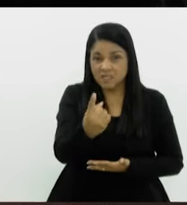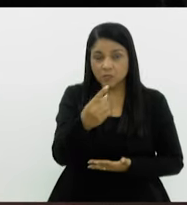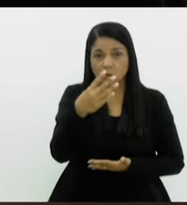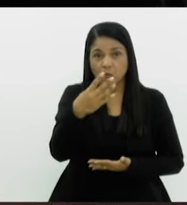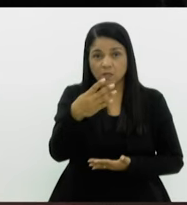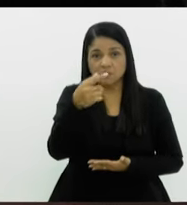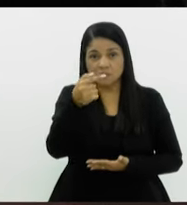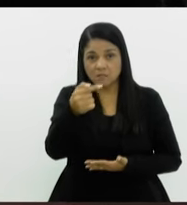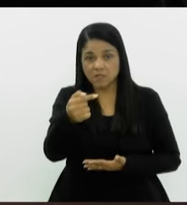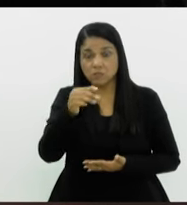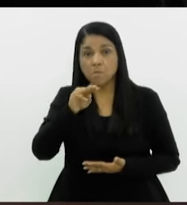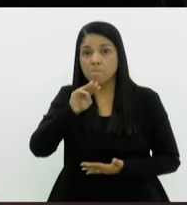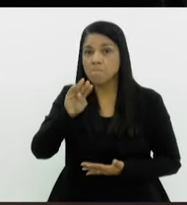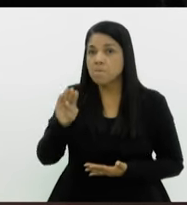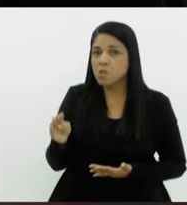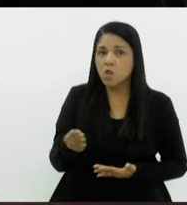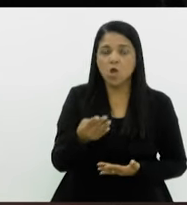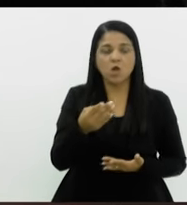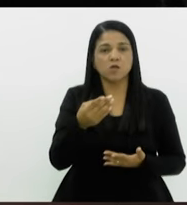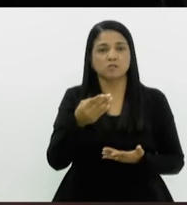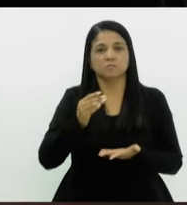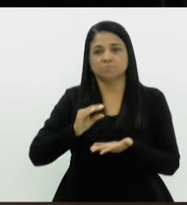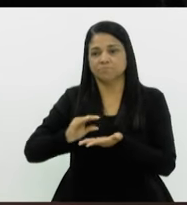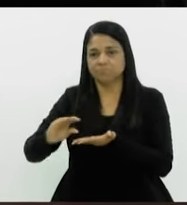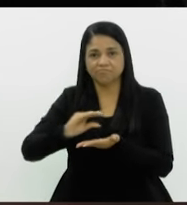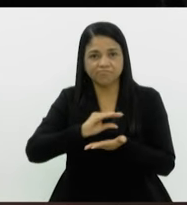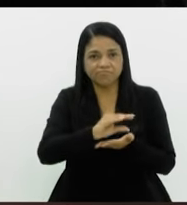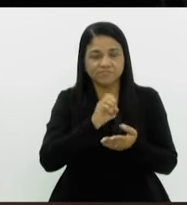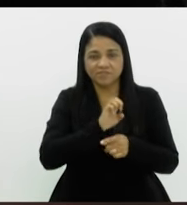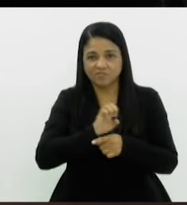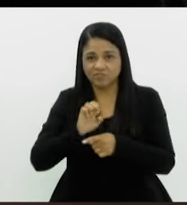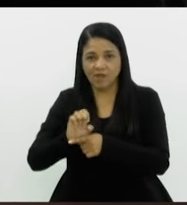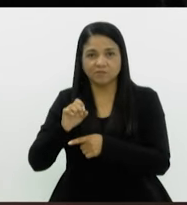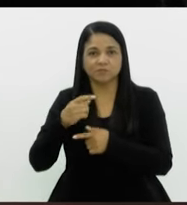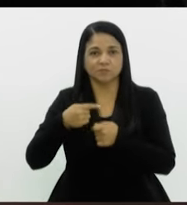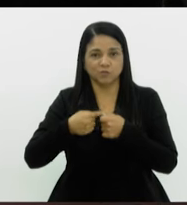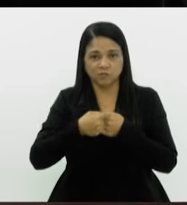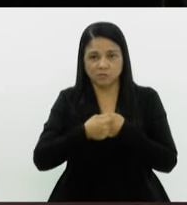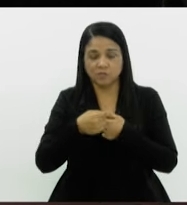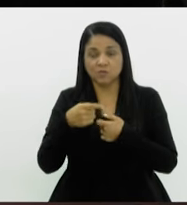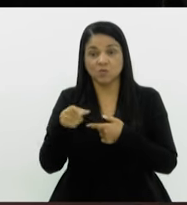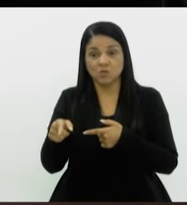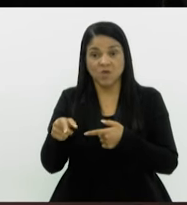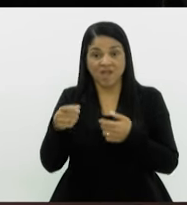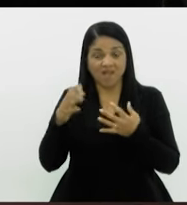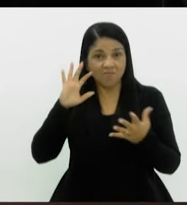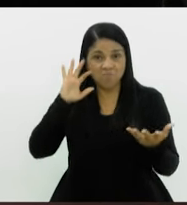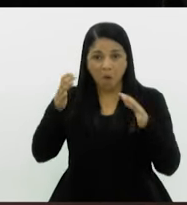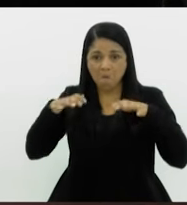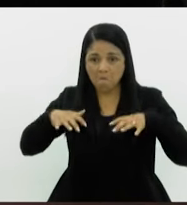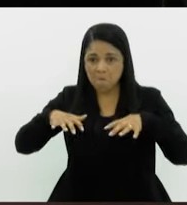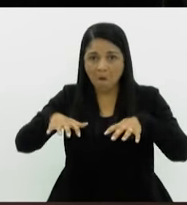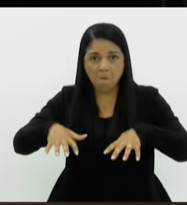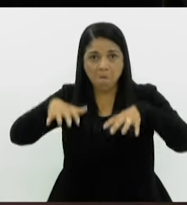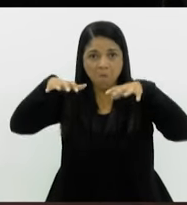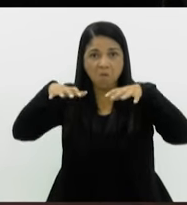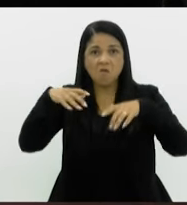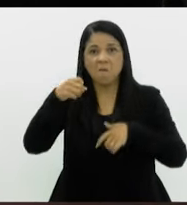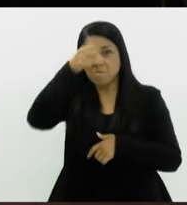municípios. A tragédia do Rio Grande do Sul, prefeitos e o governador estão